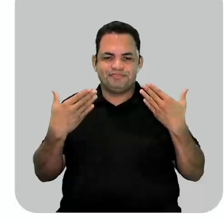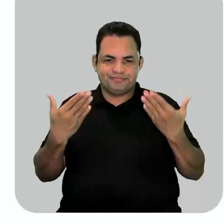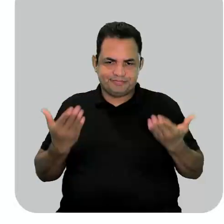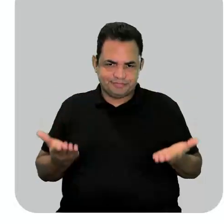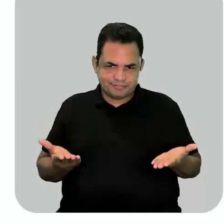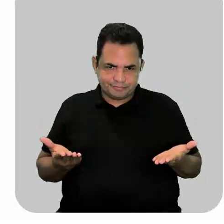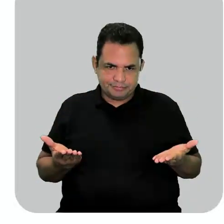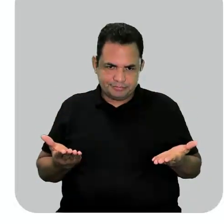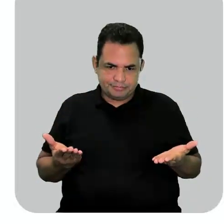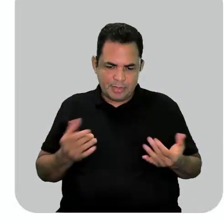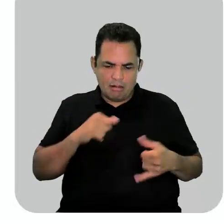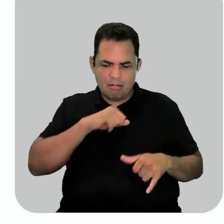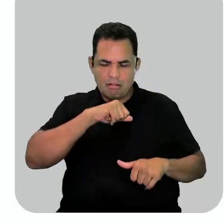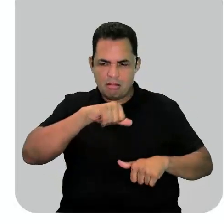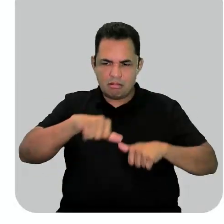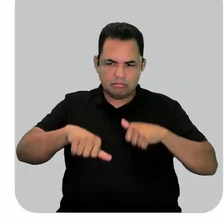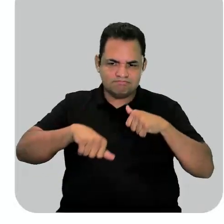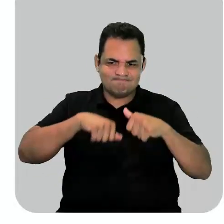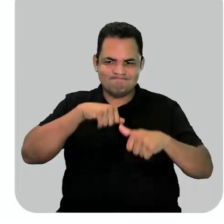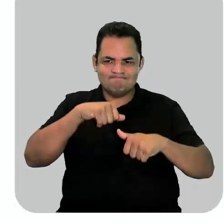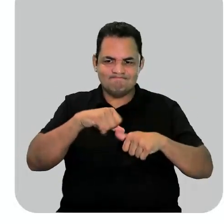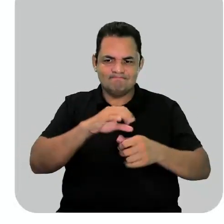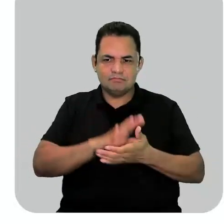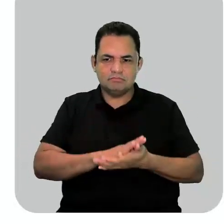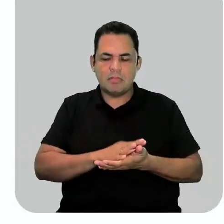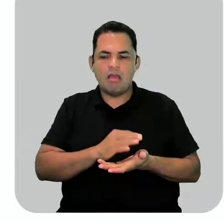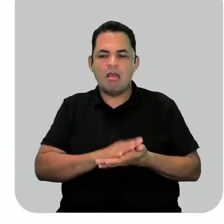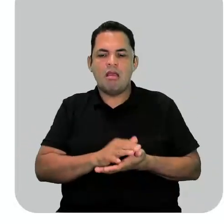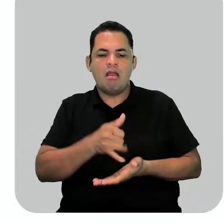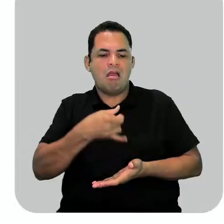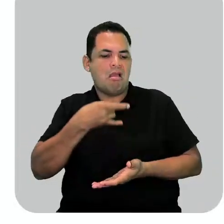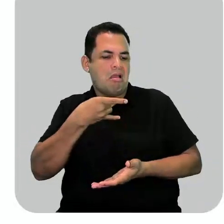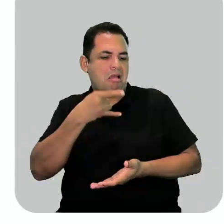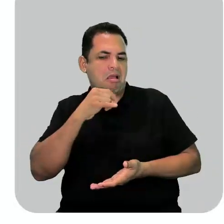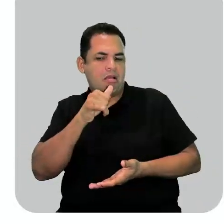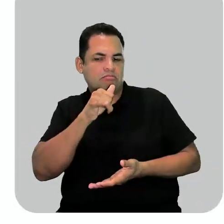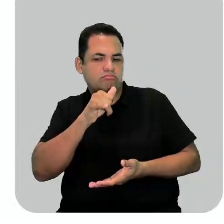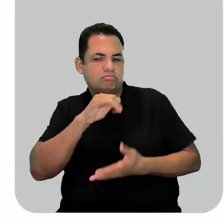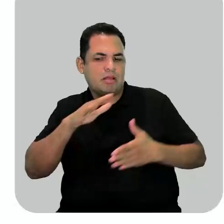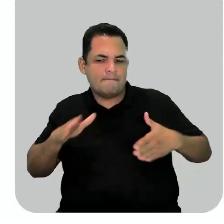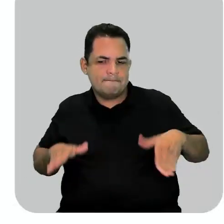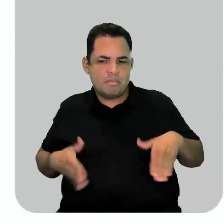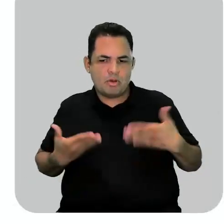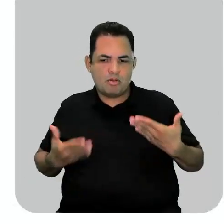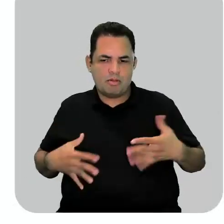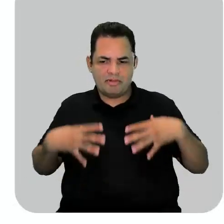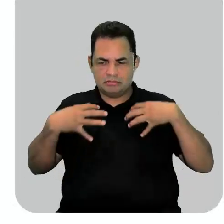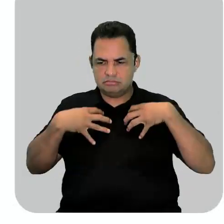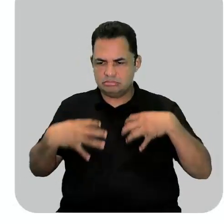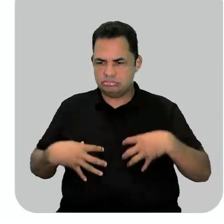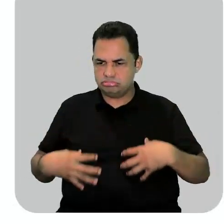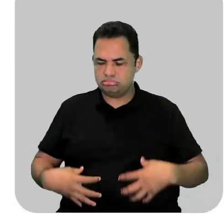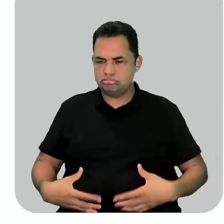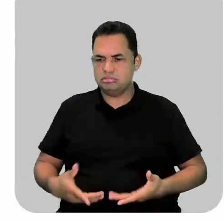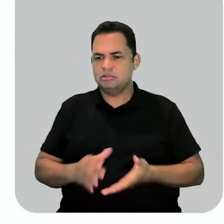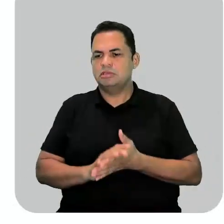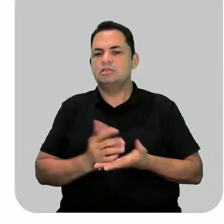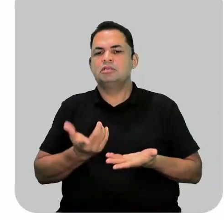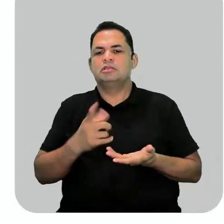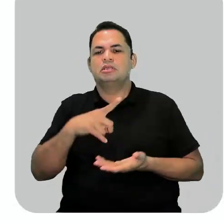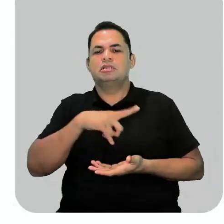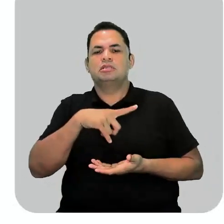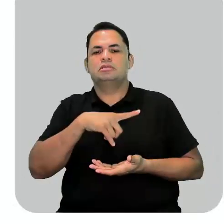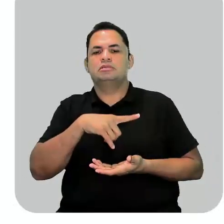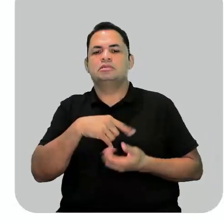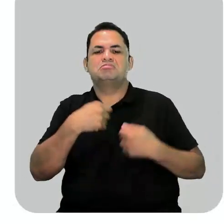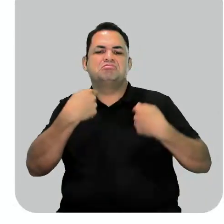é a alteração que esse álcool está promovendo no organismo deste indivíduo para fazer com que ele